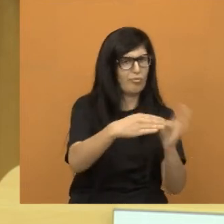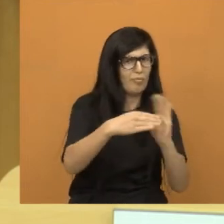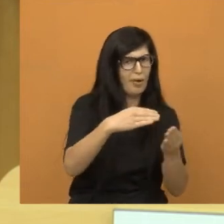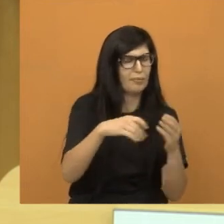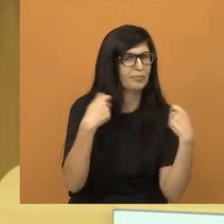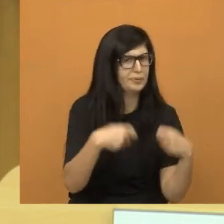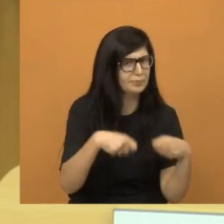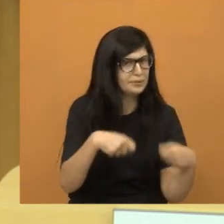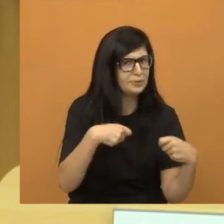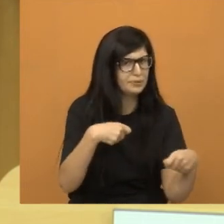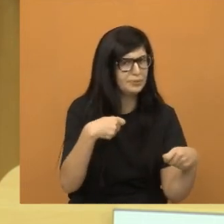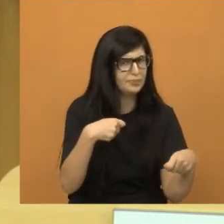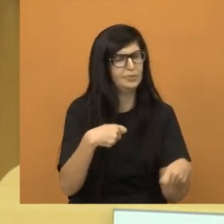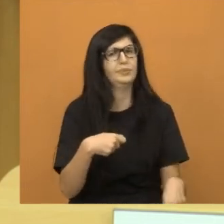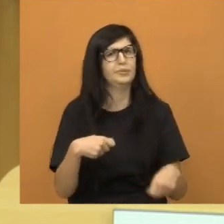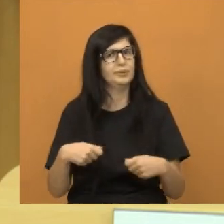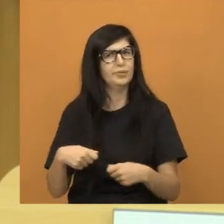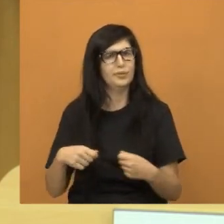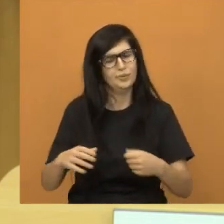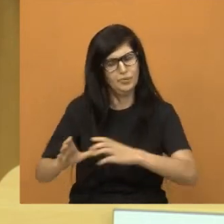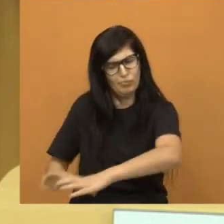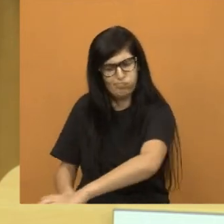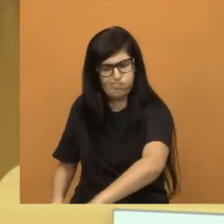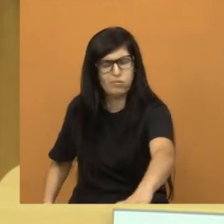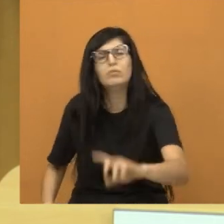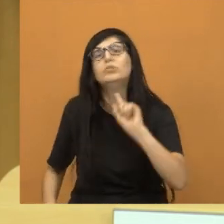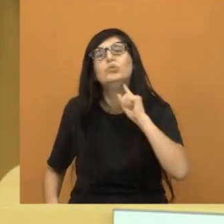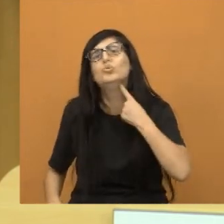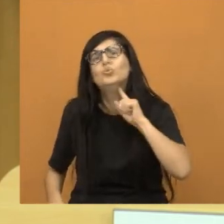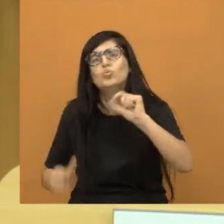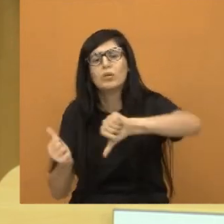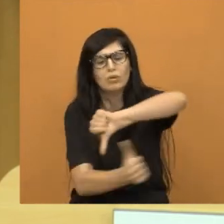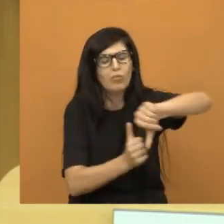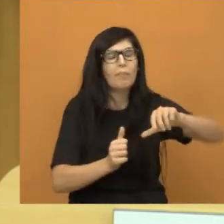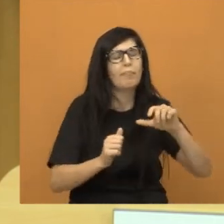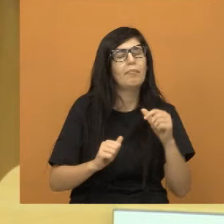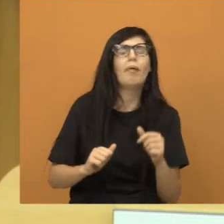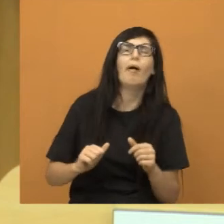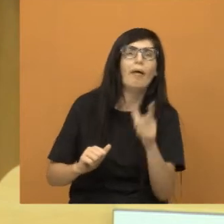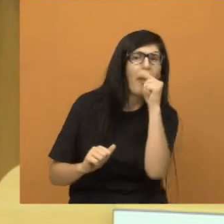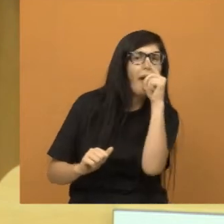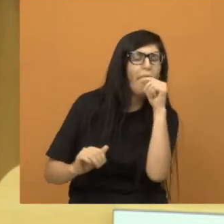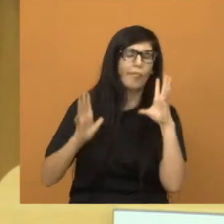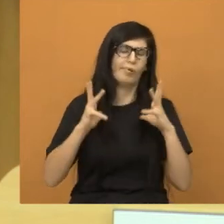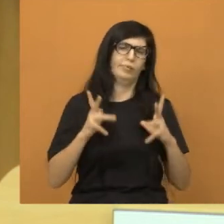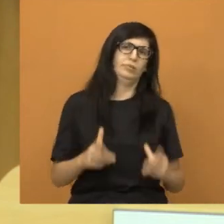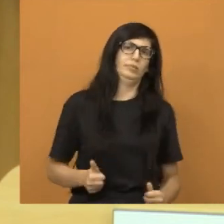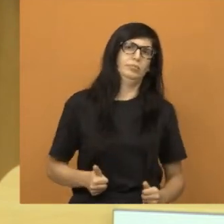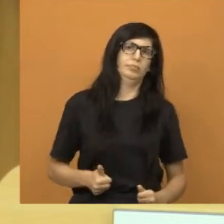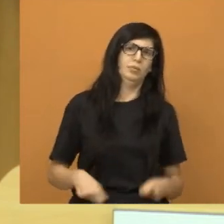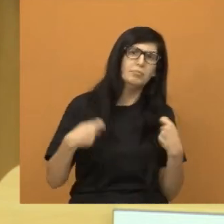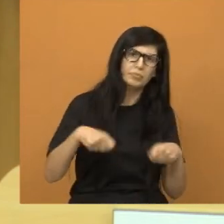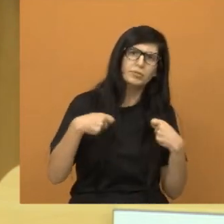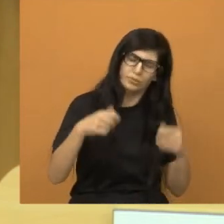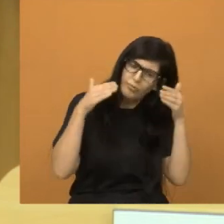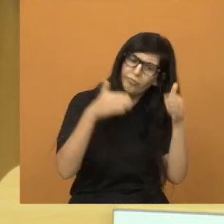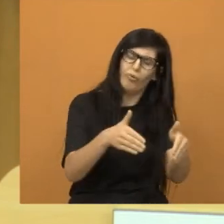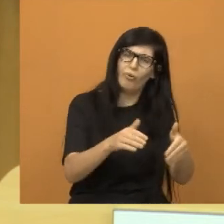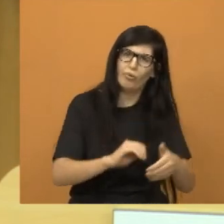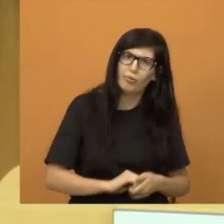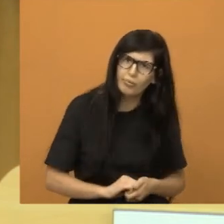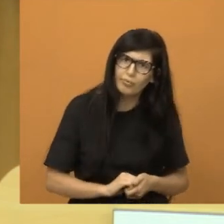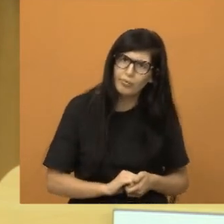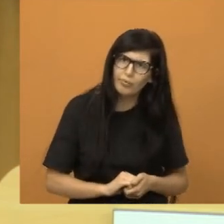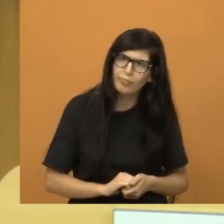universalizar o tratamento de esgoto. Aí colocaria Jacareí num patamar de seletas cidades no